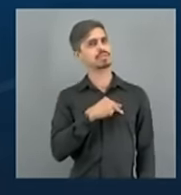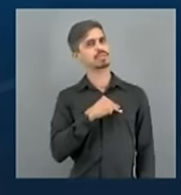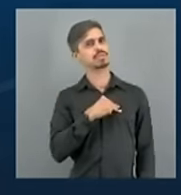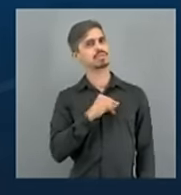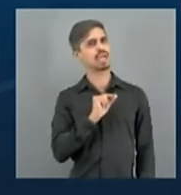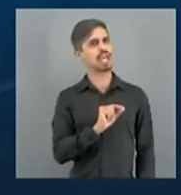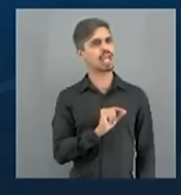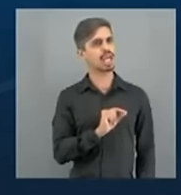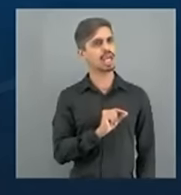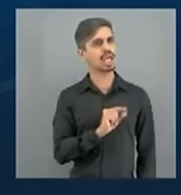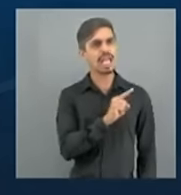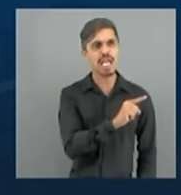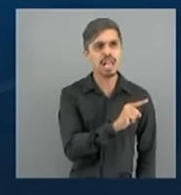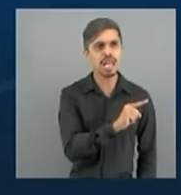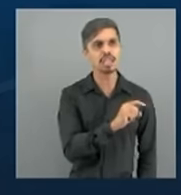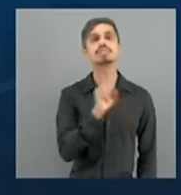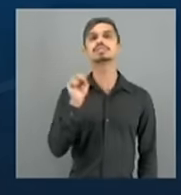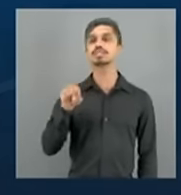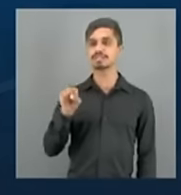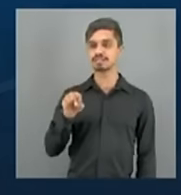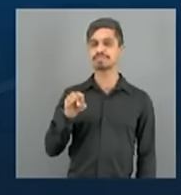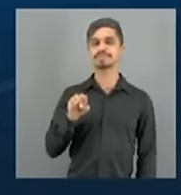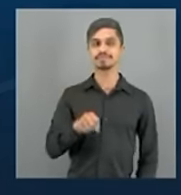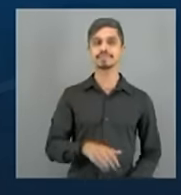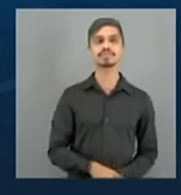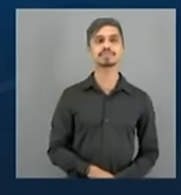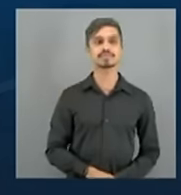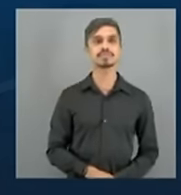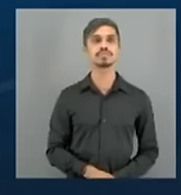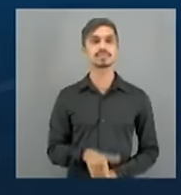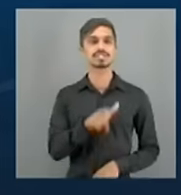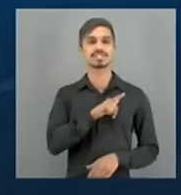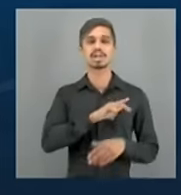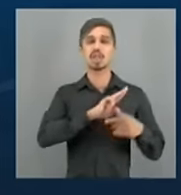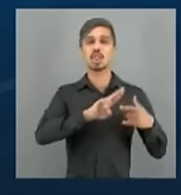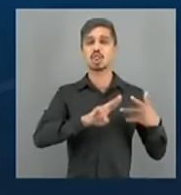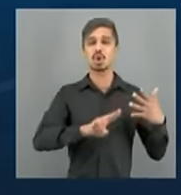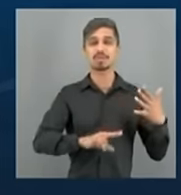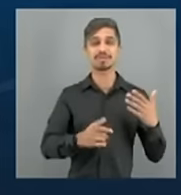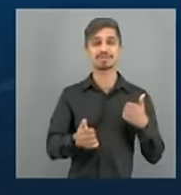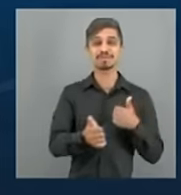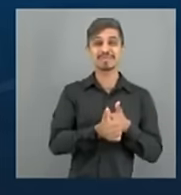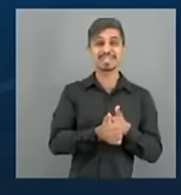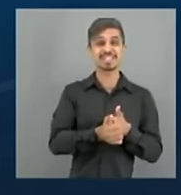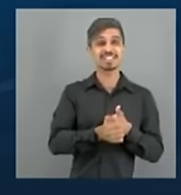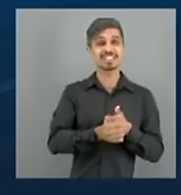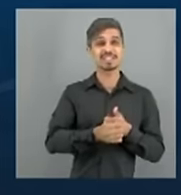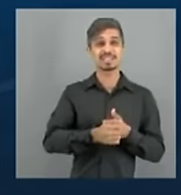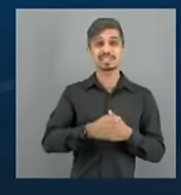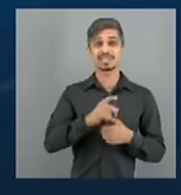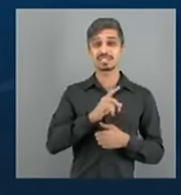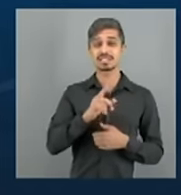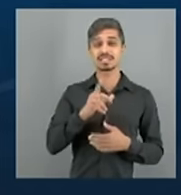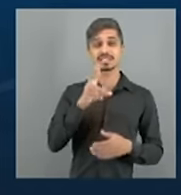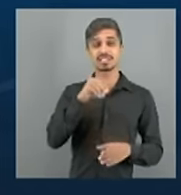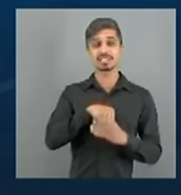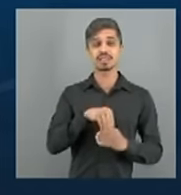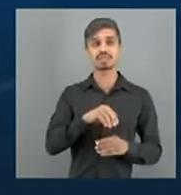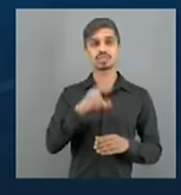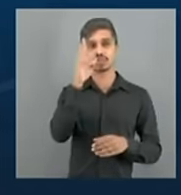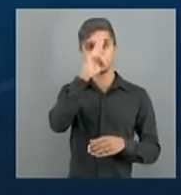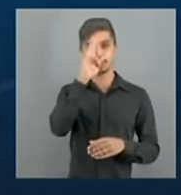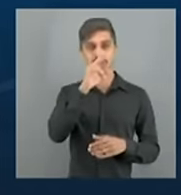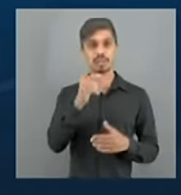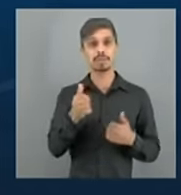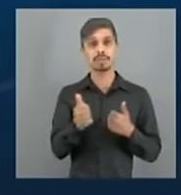nisso não. Entende? Bem próximo, até porque você tem uma história, você sabe disso no futebol, e já teve